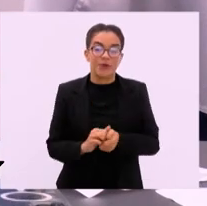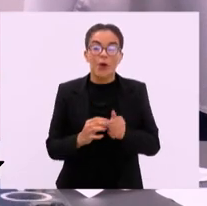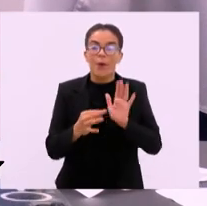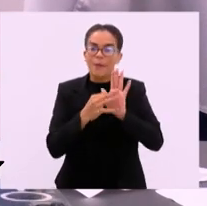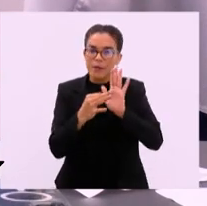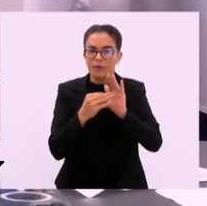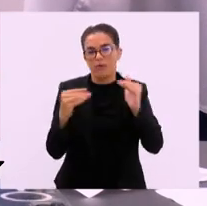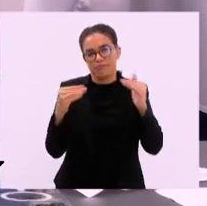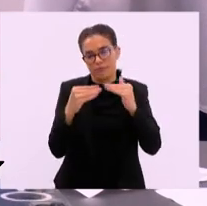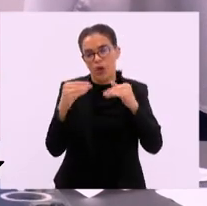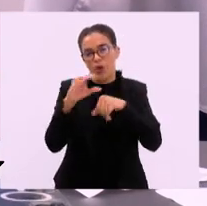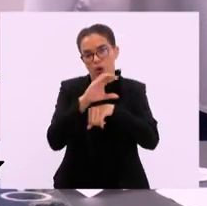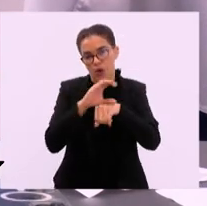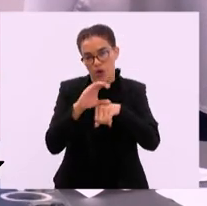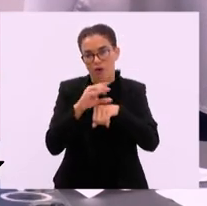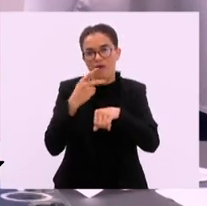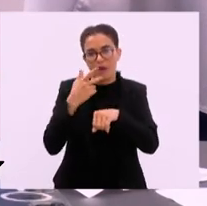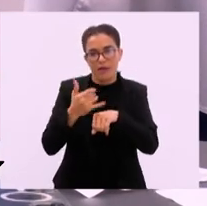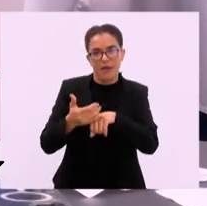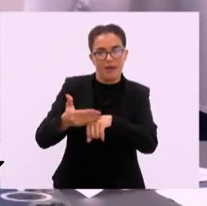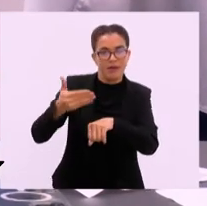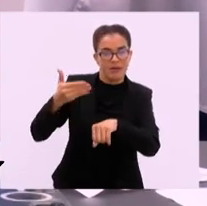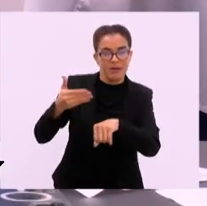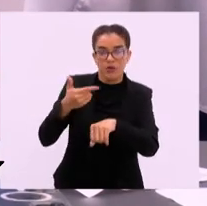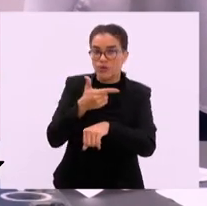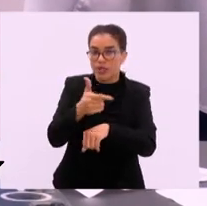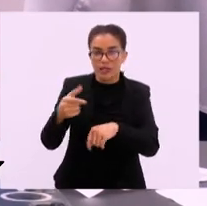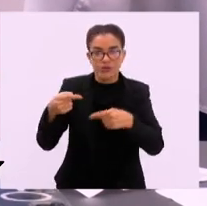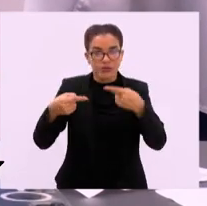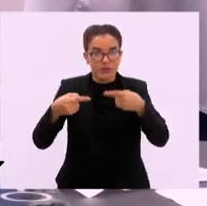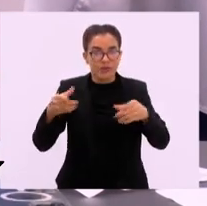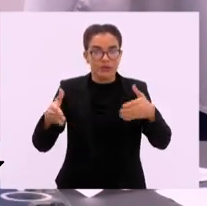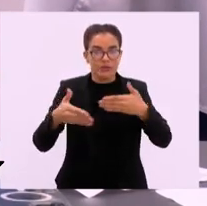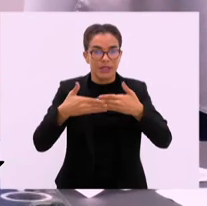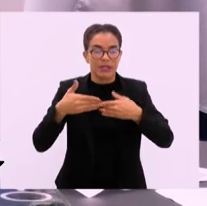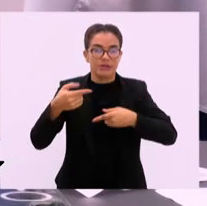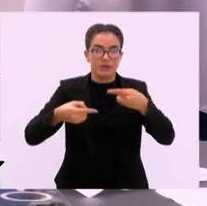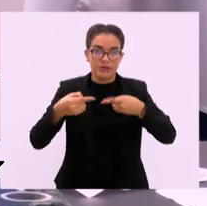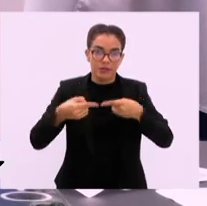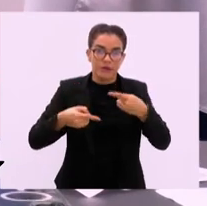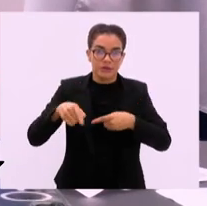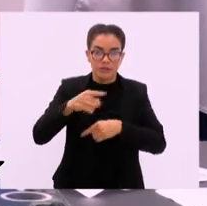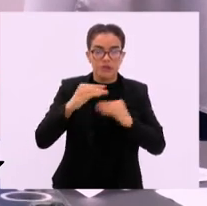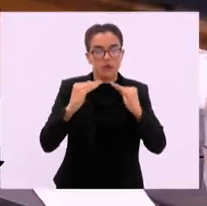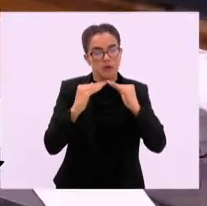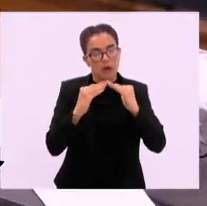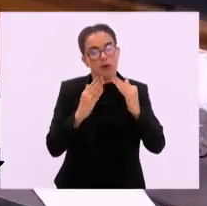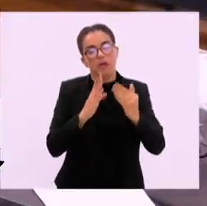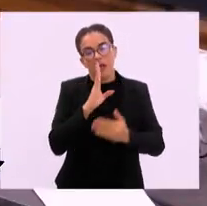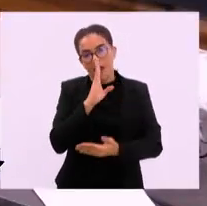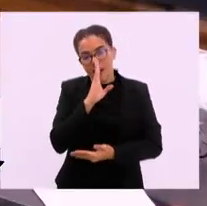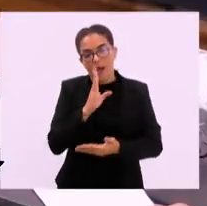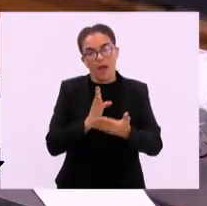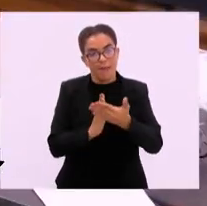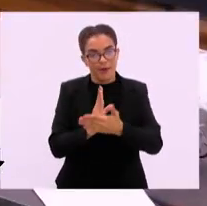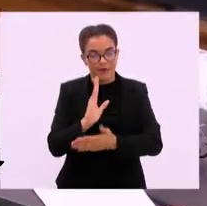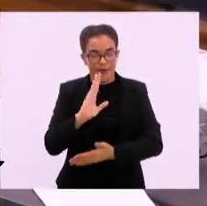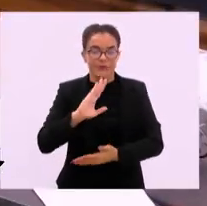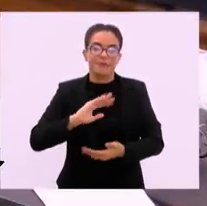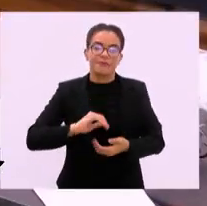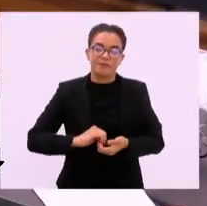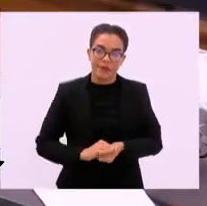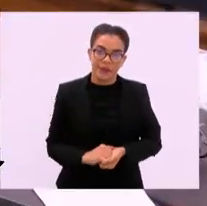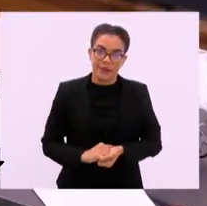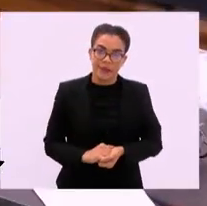pela constitucionalidade, como eu cantei anteriormente, em discussão, não havendo o que queira discutir, encerrada a discussão, em votação, se os que aprovam, permaneçam como estão,